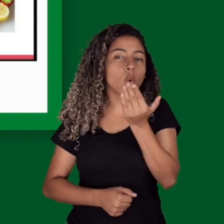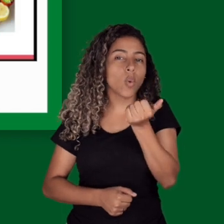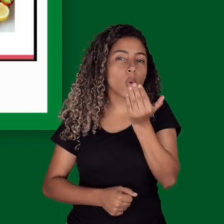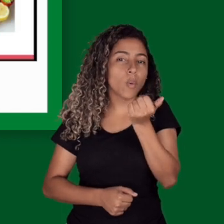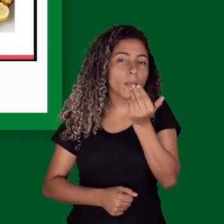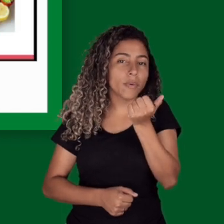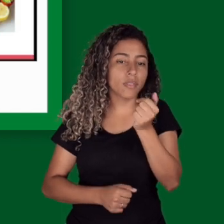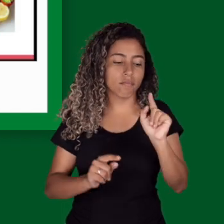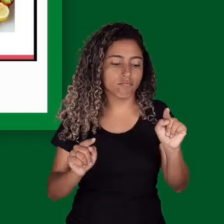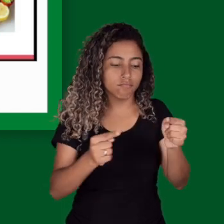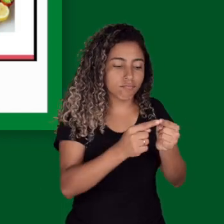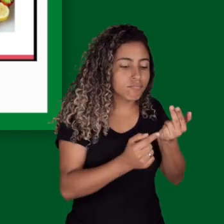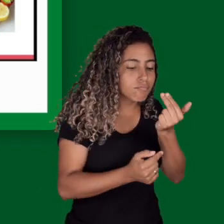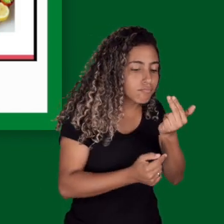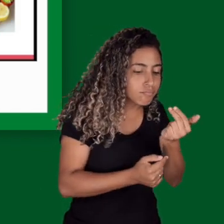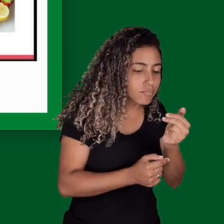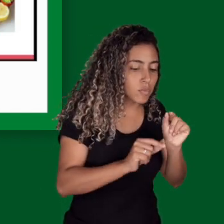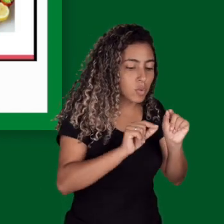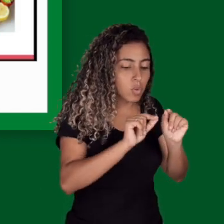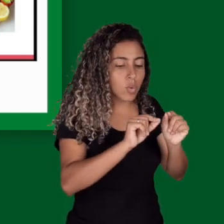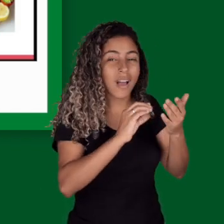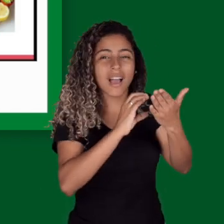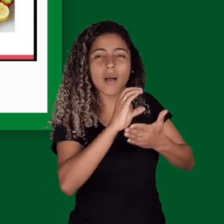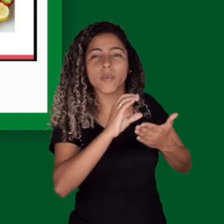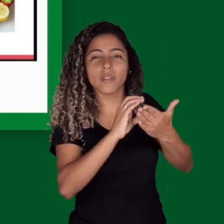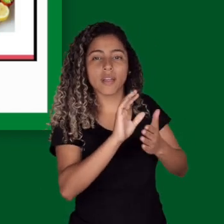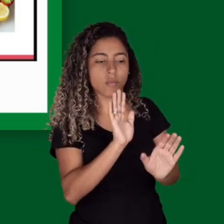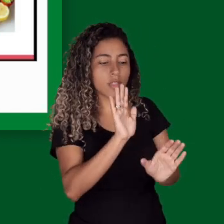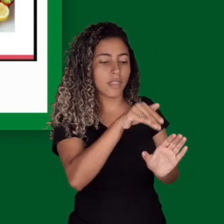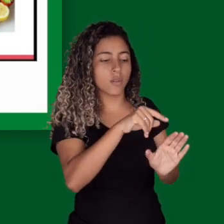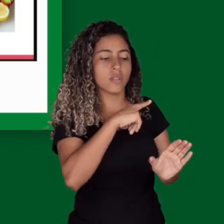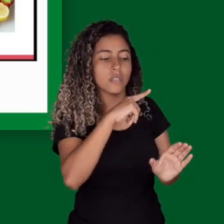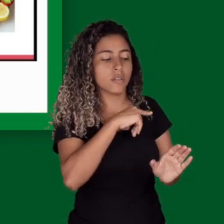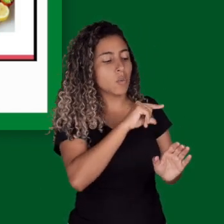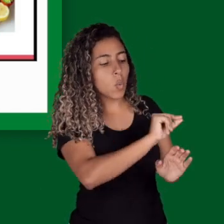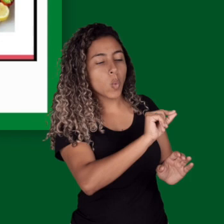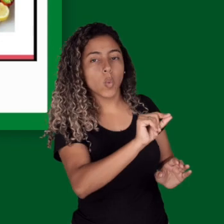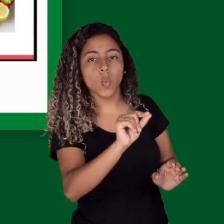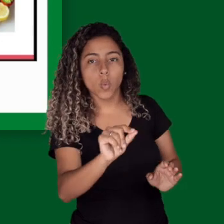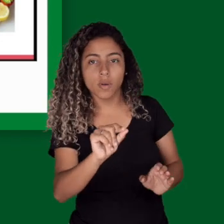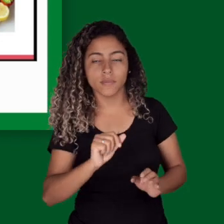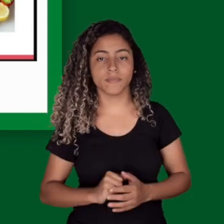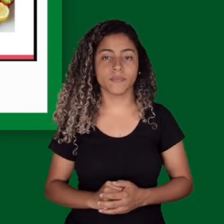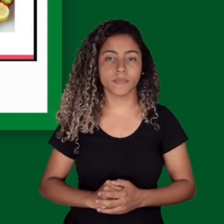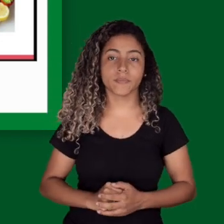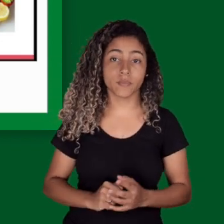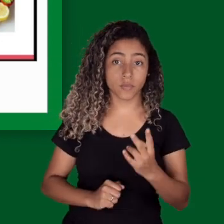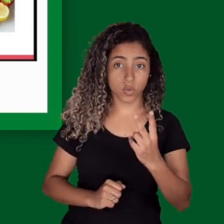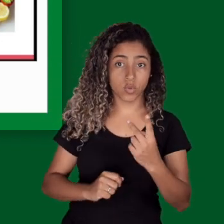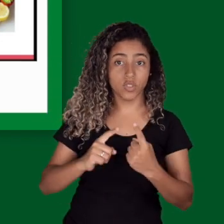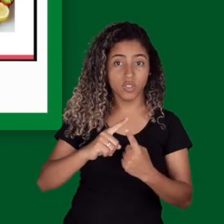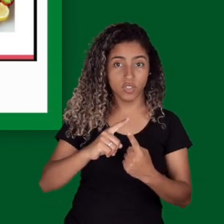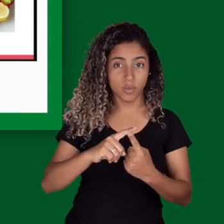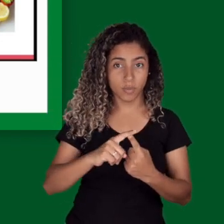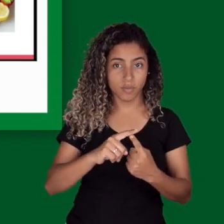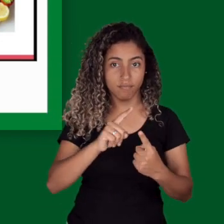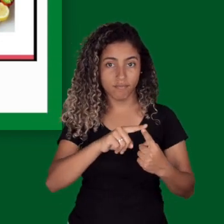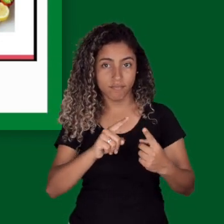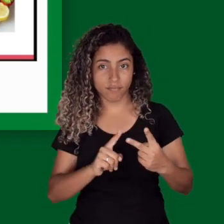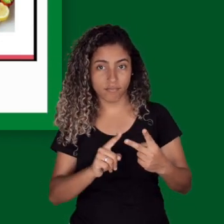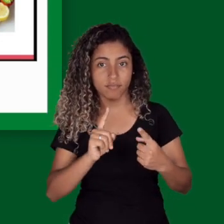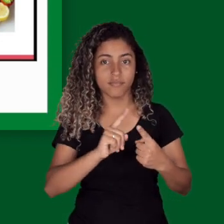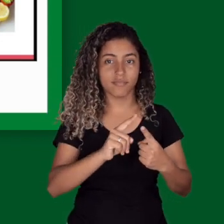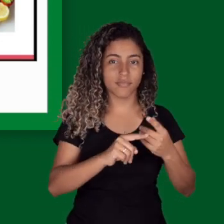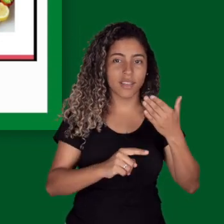carboidrato. Então, nós temos 2 tipos de carboidratos. São os carboidratos na forma de açúcares e na forma de amido, que eu vou